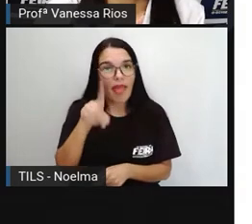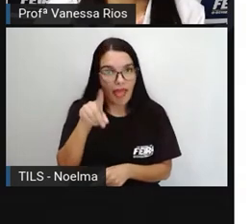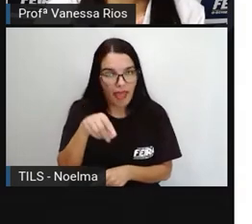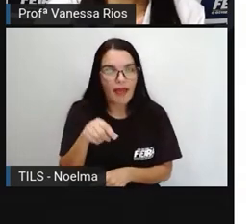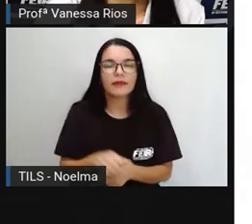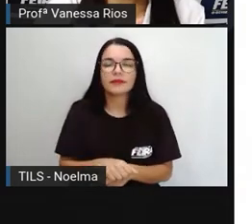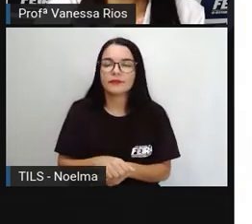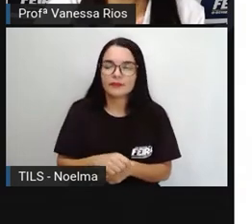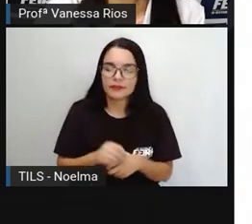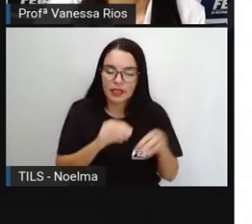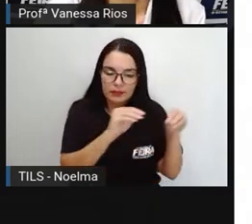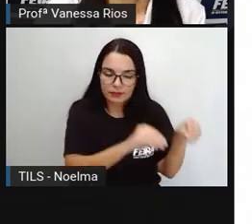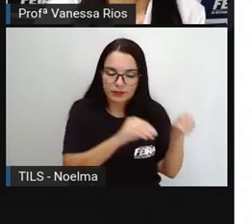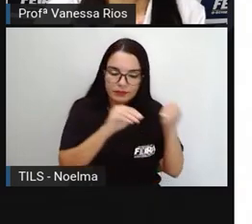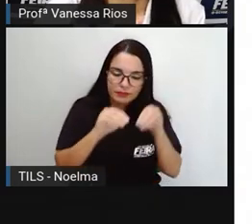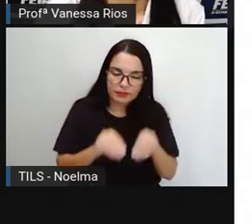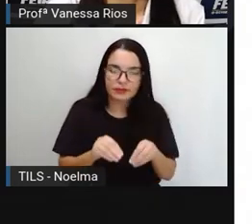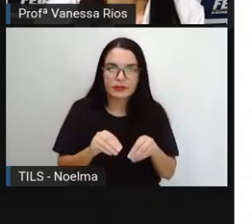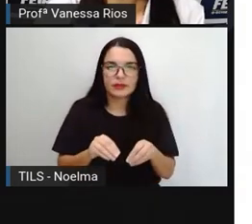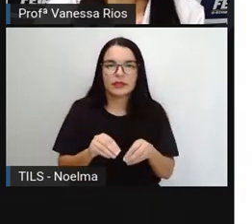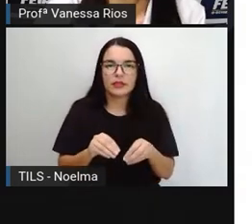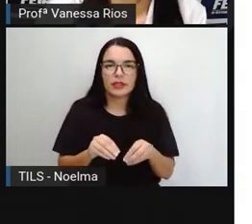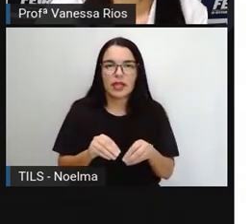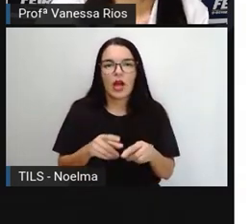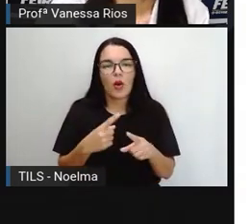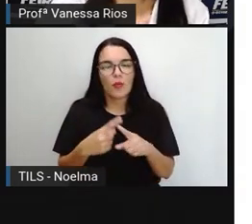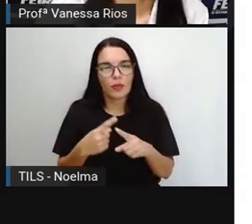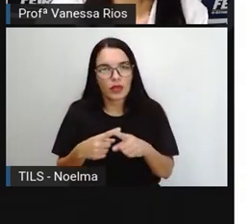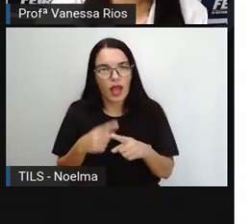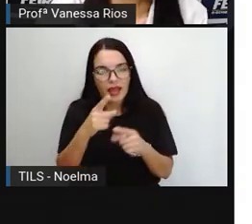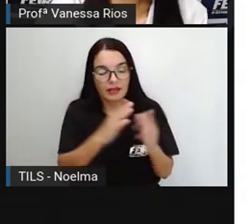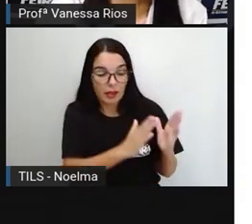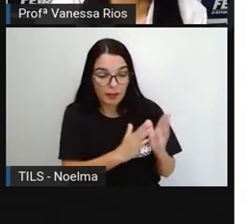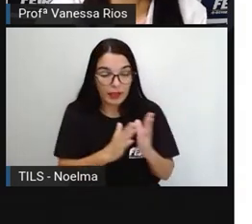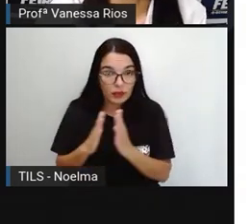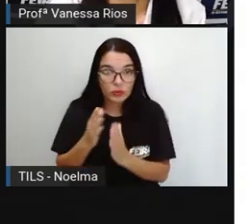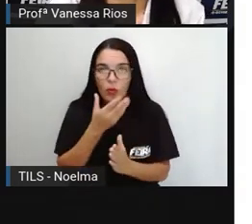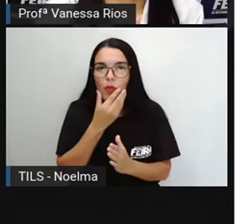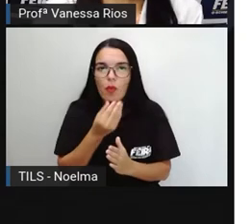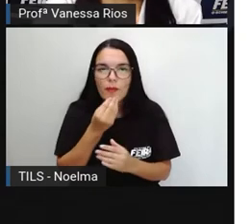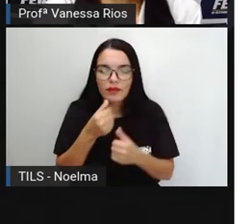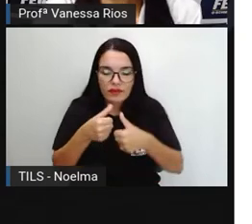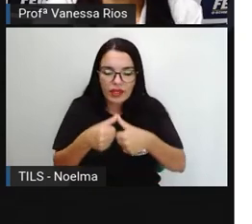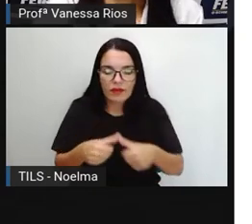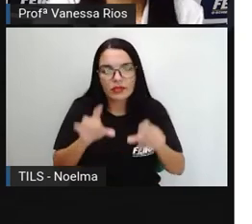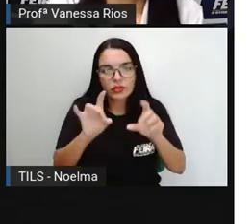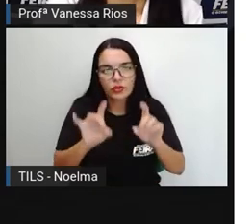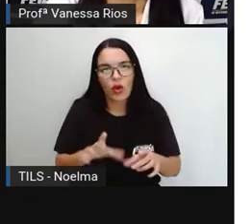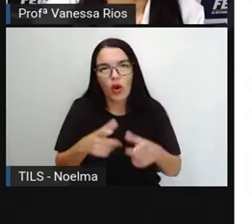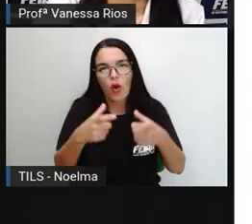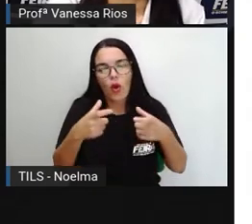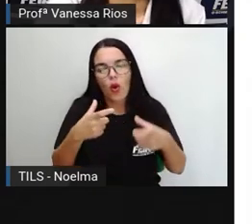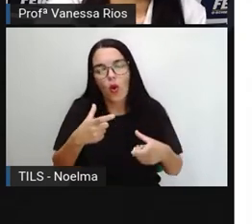né, coletando frutas, né, coletando alimentos, também caçando